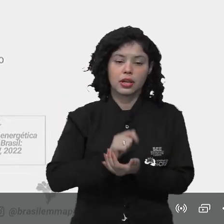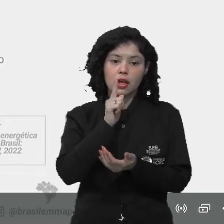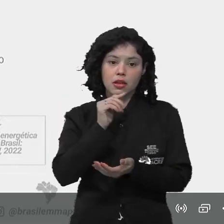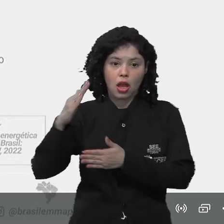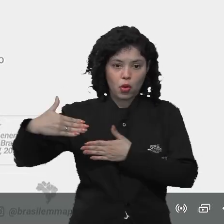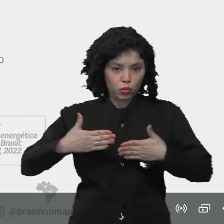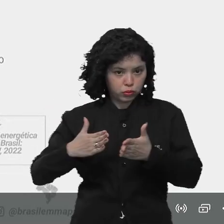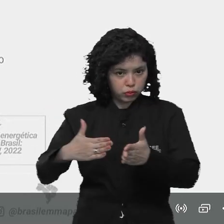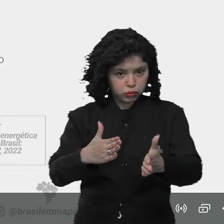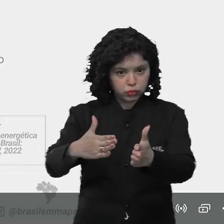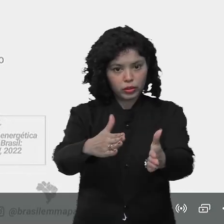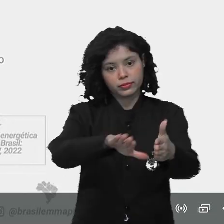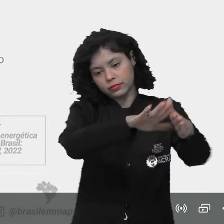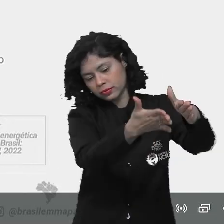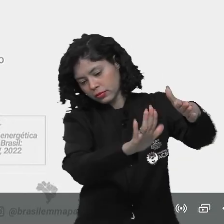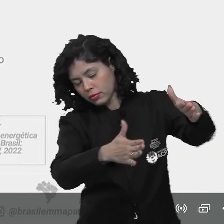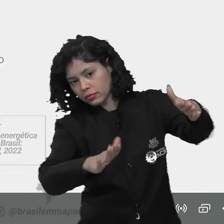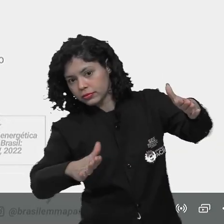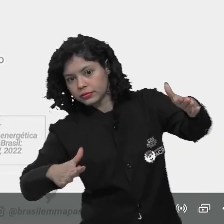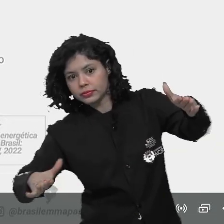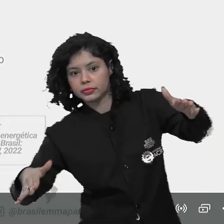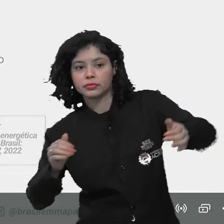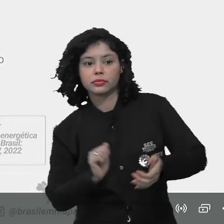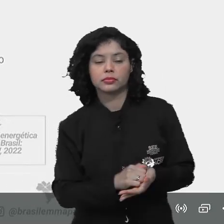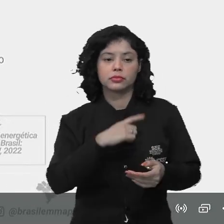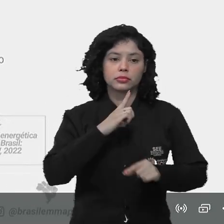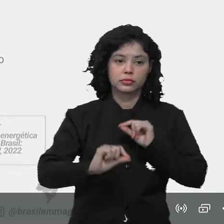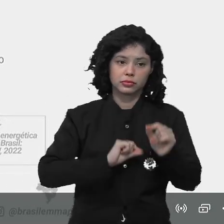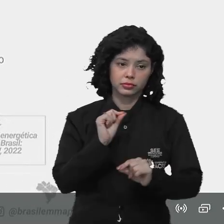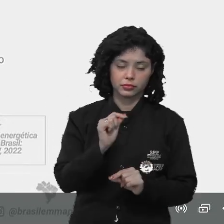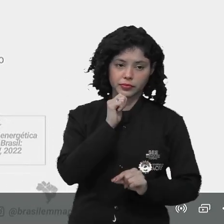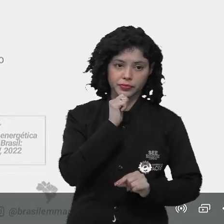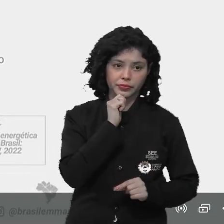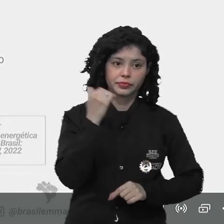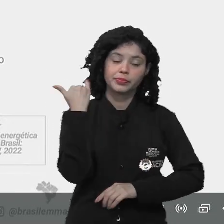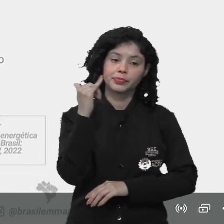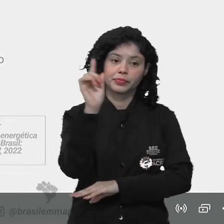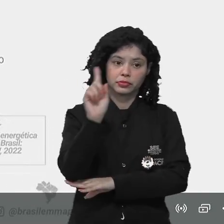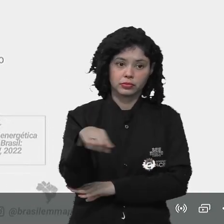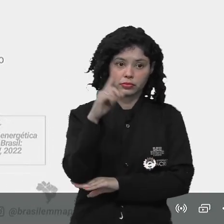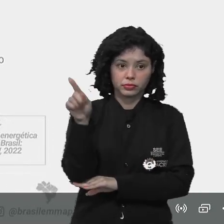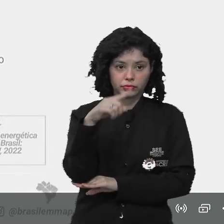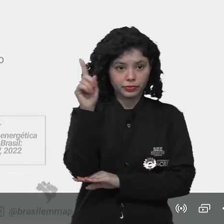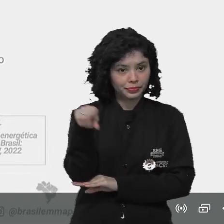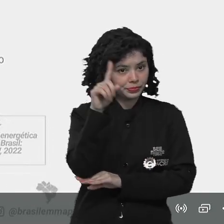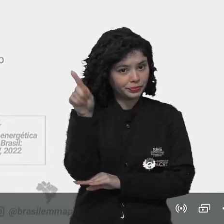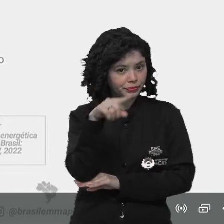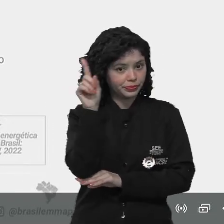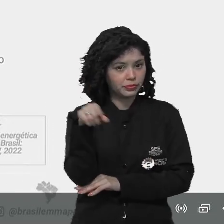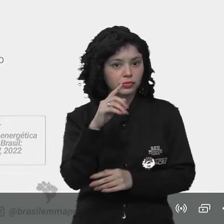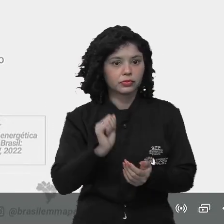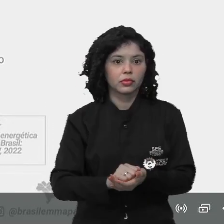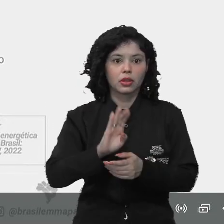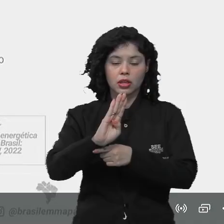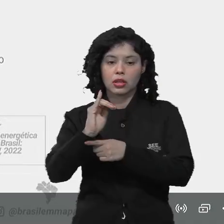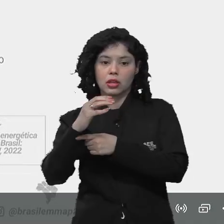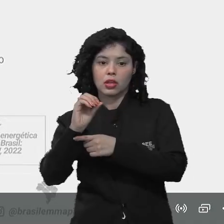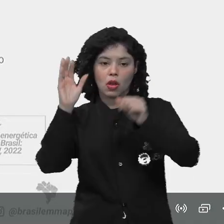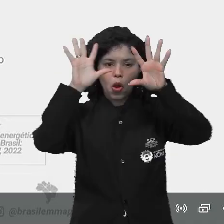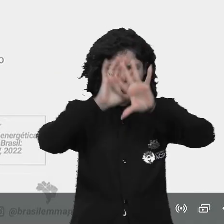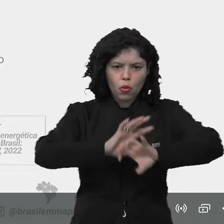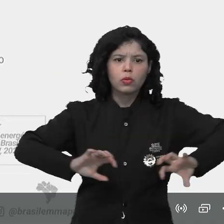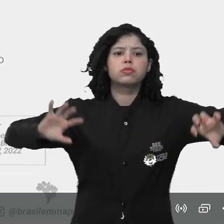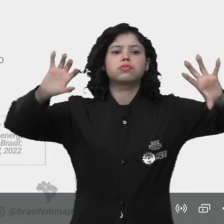das hidroelétricas, né? A gente também tem a energia eólica e a energia das biomassas, né,